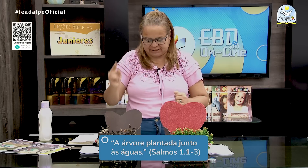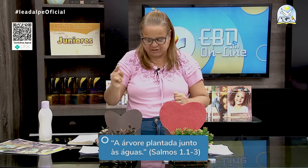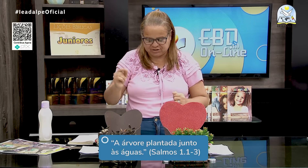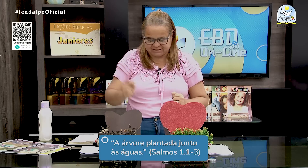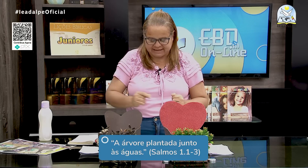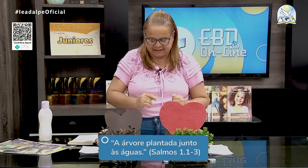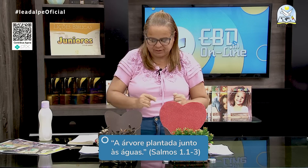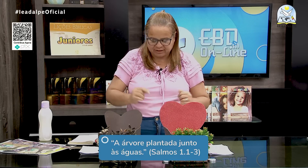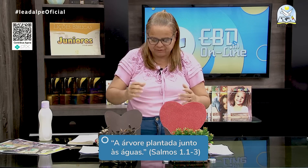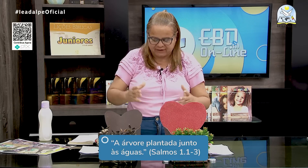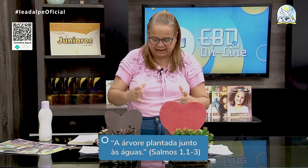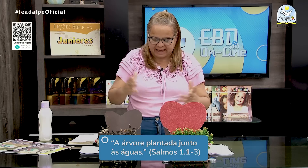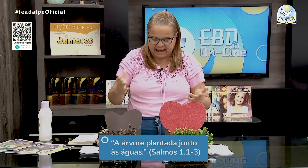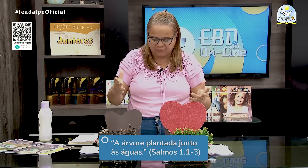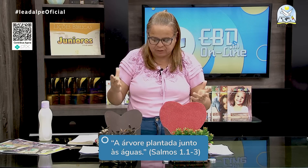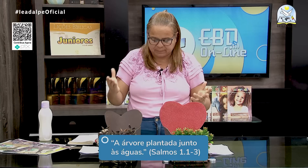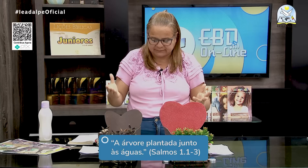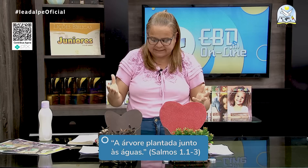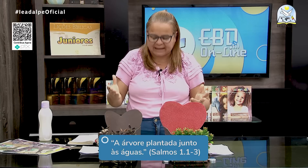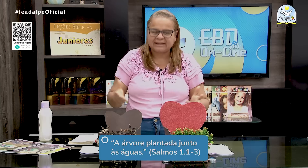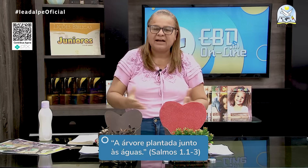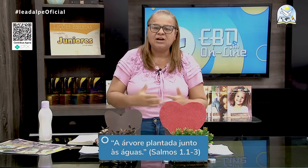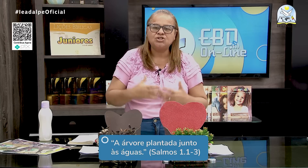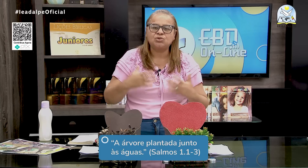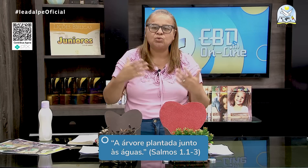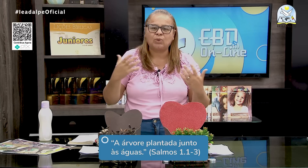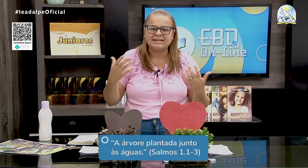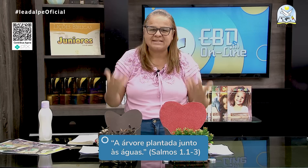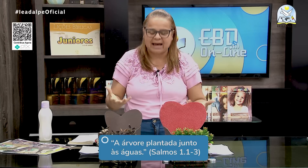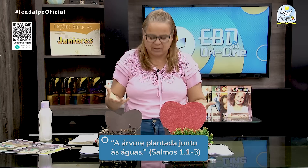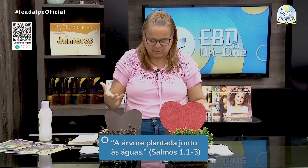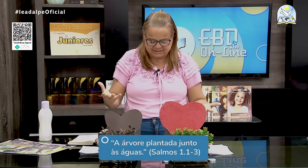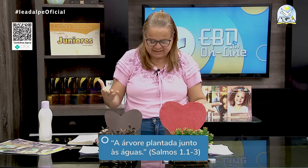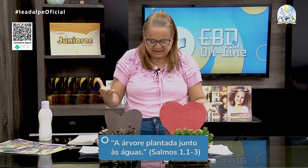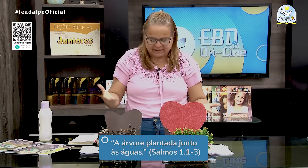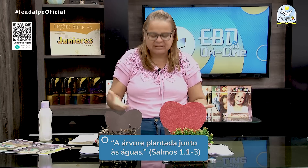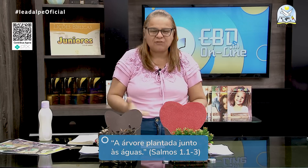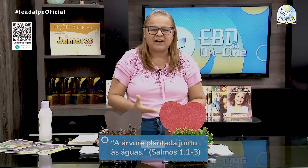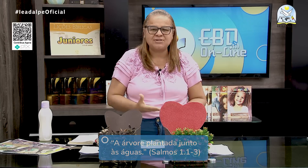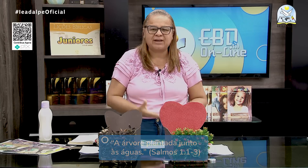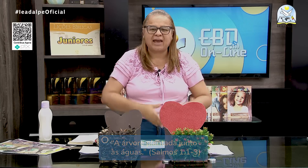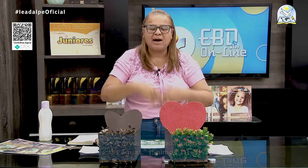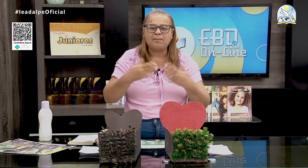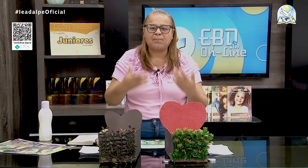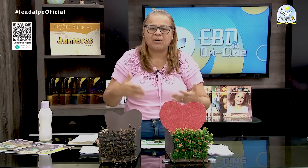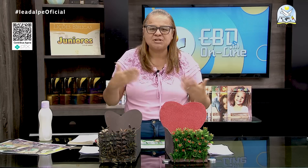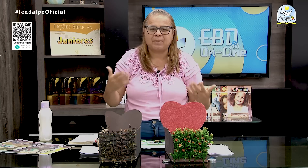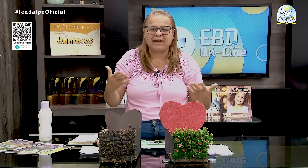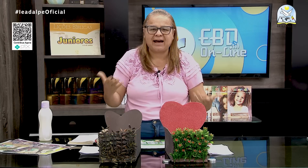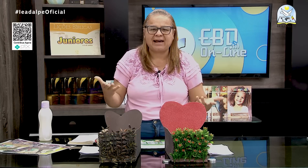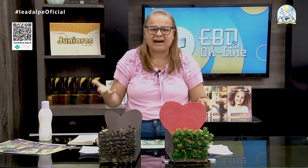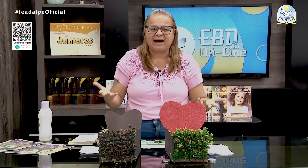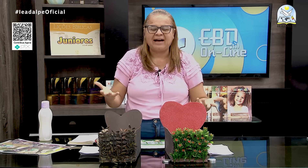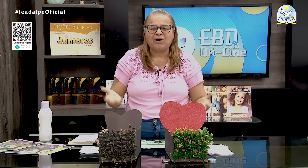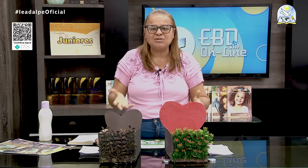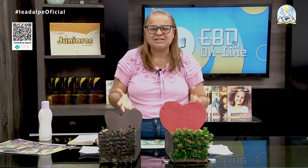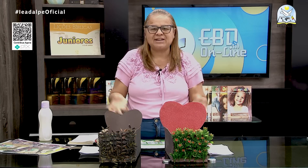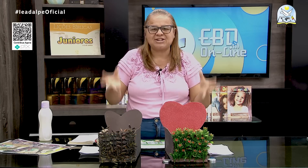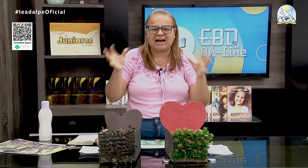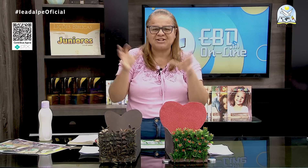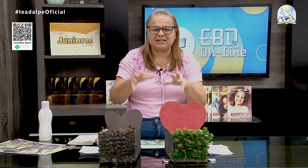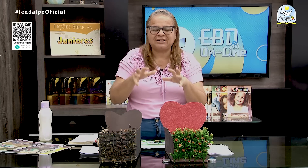1 ao 3 Tá certo que fala árvore plantada junto as águas Então faz o quê prosperará